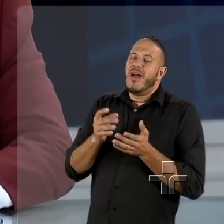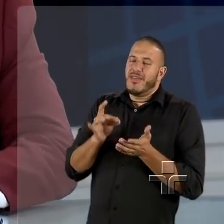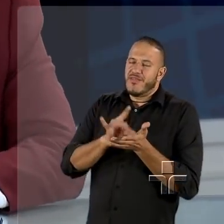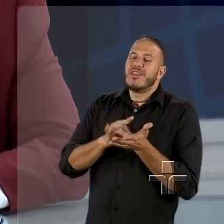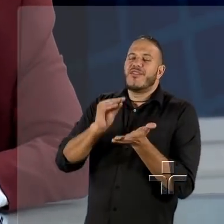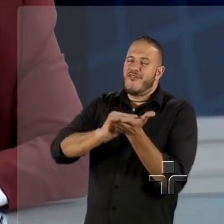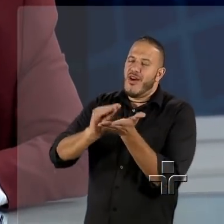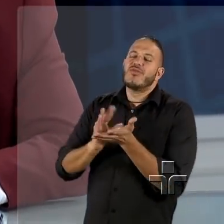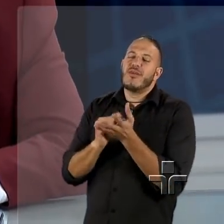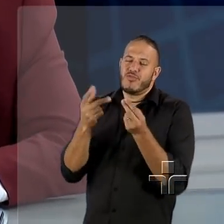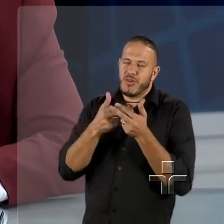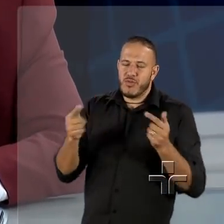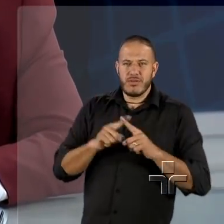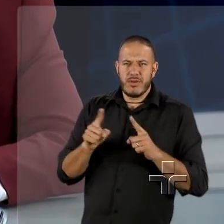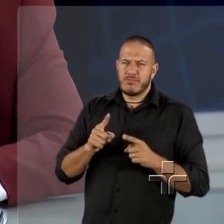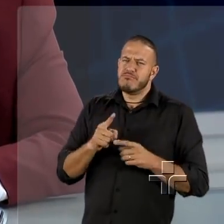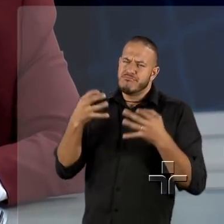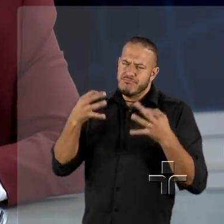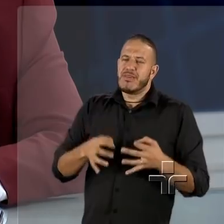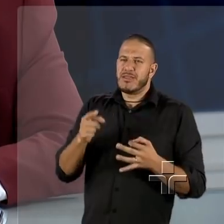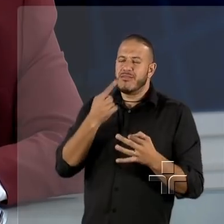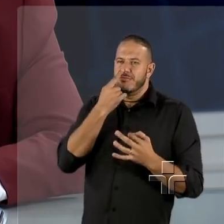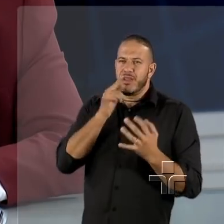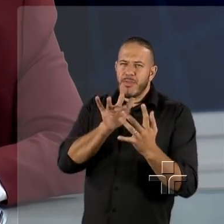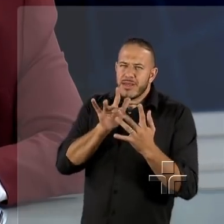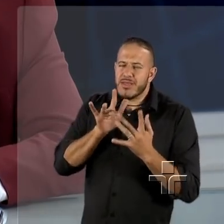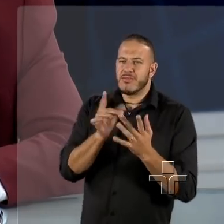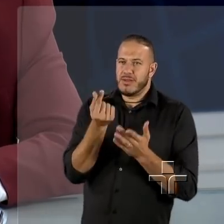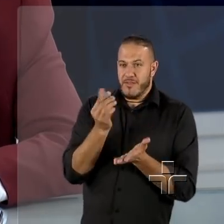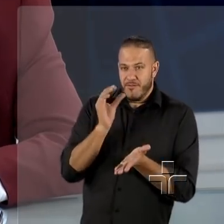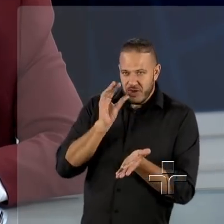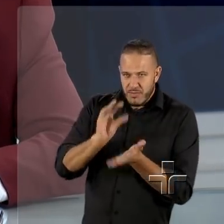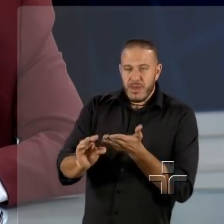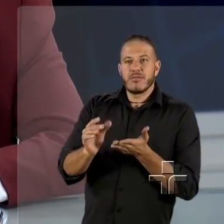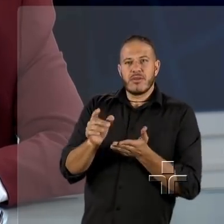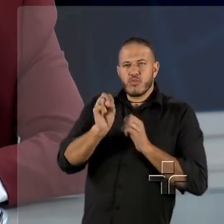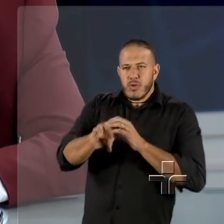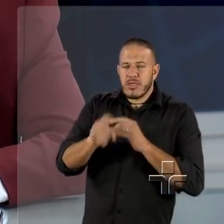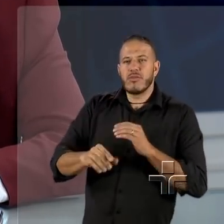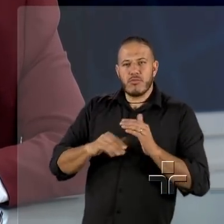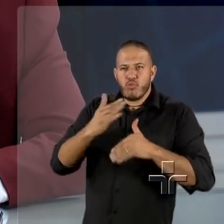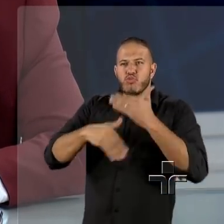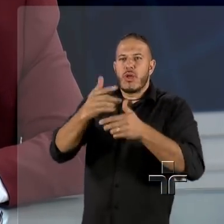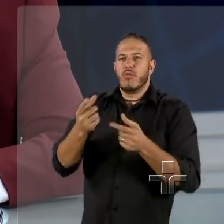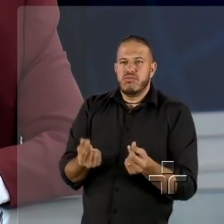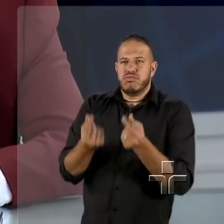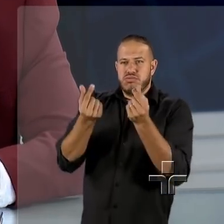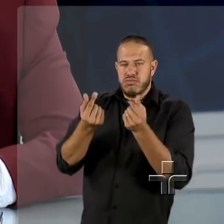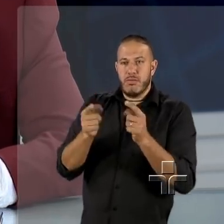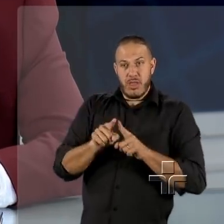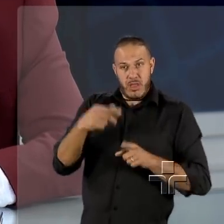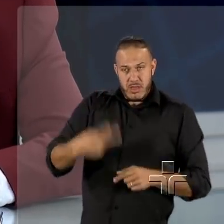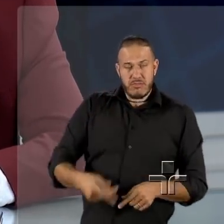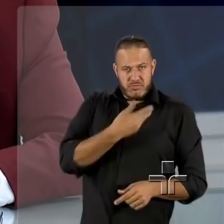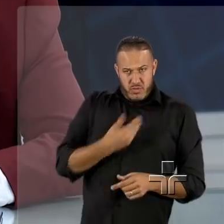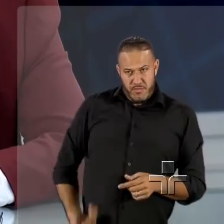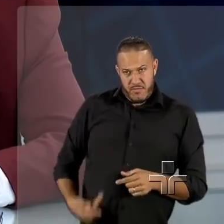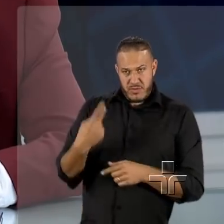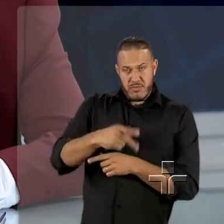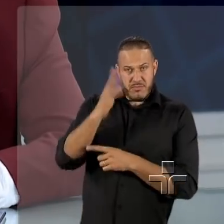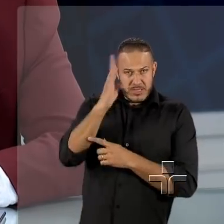Com educação e oportunidade, o avanço é inevitável, né? E eu queria lembrar aqui que a gente precisaria 20 horas de Jornal